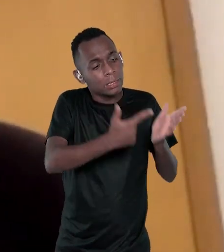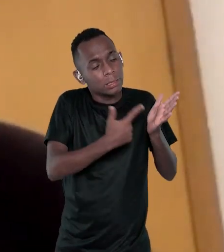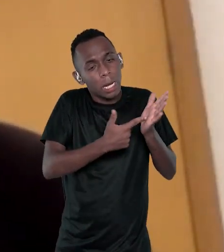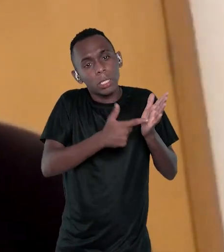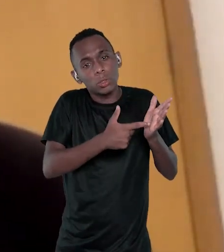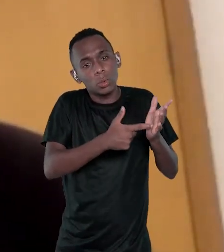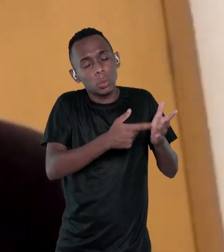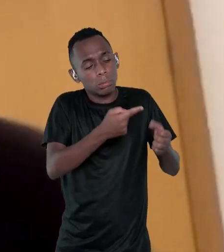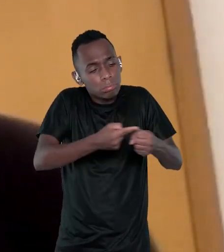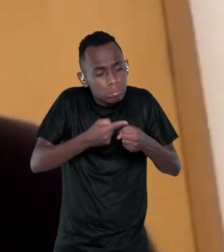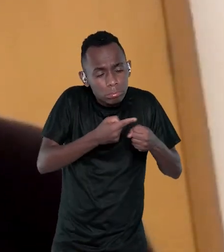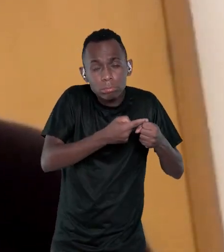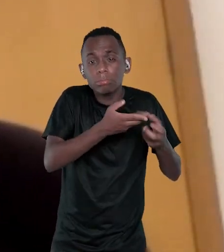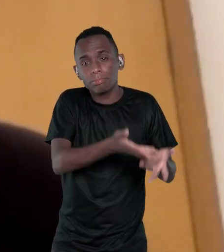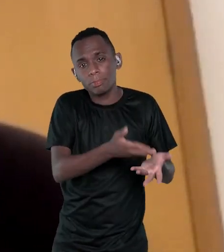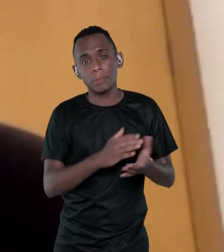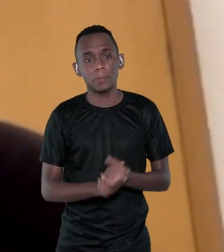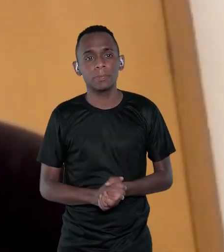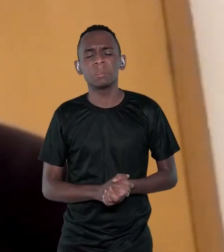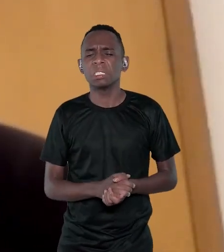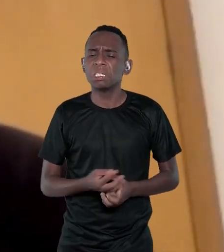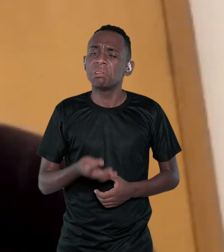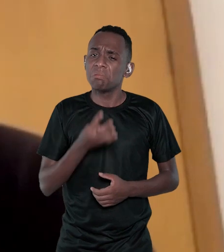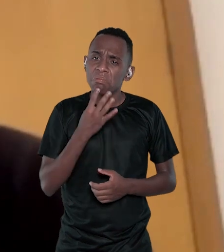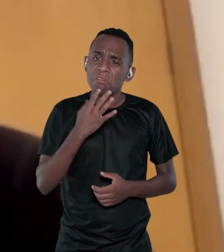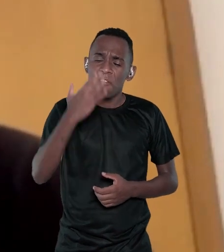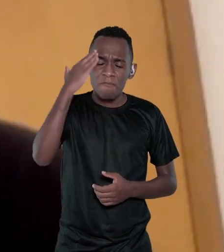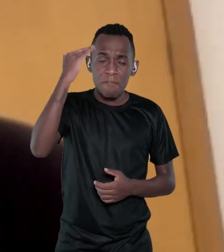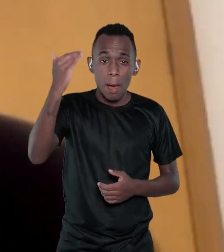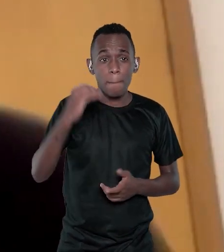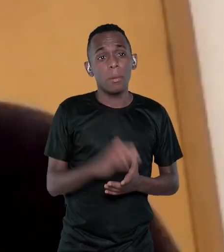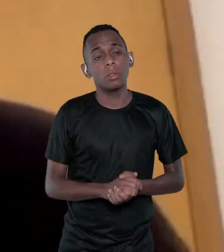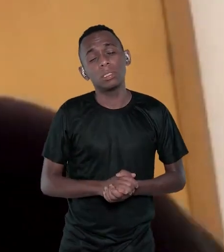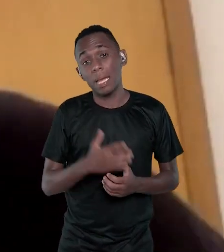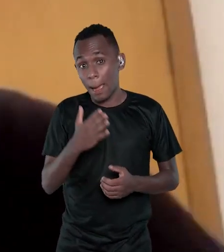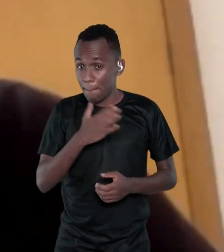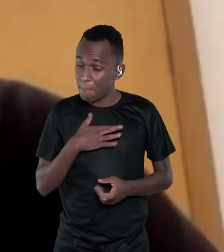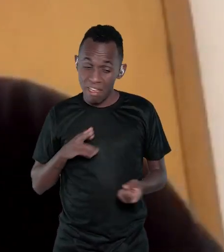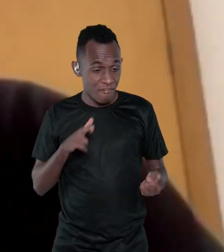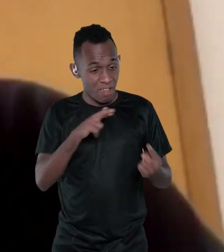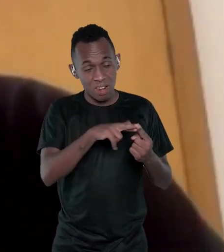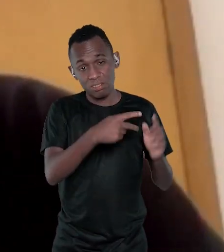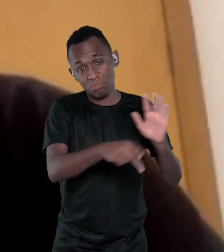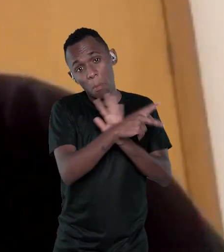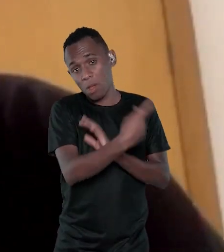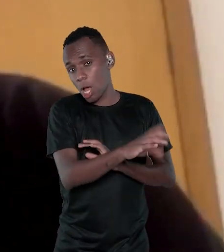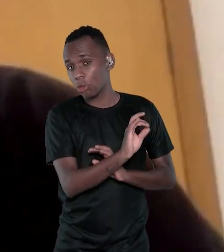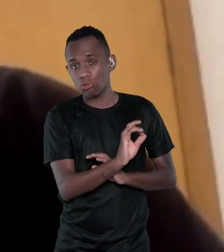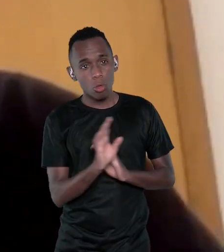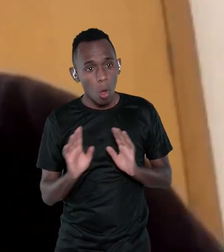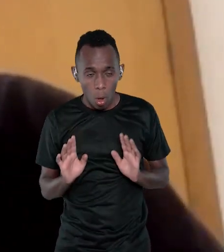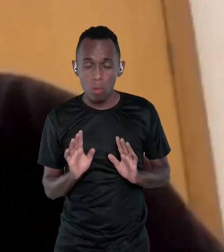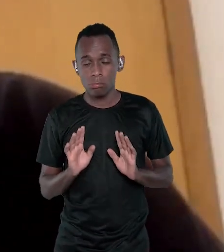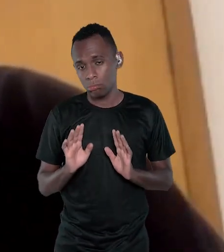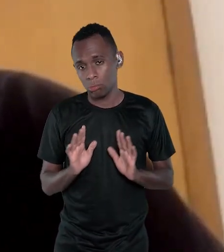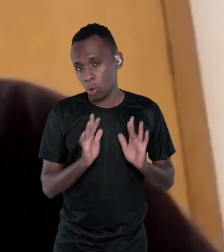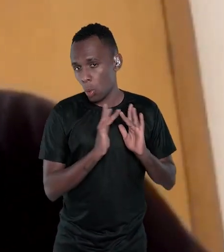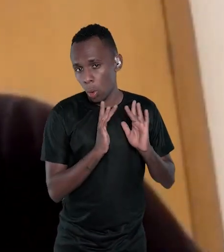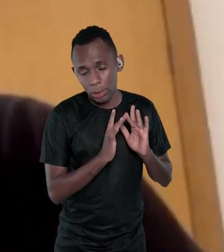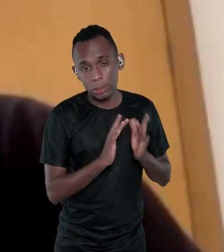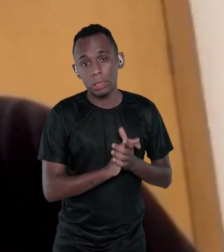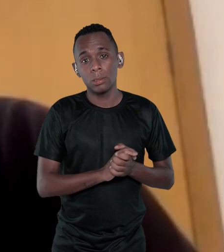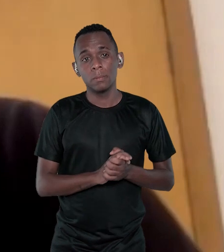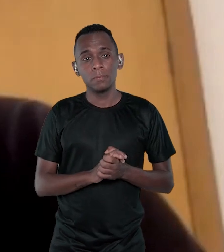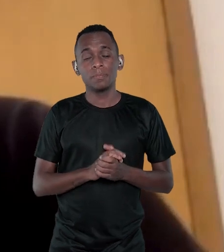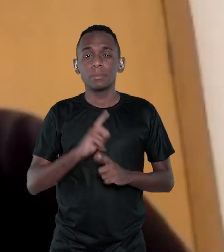dessa literatura regional. Mas escrevia, foi assim, reconhecido. Era a única referência literária que